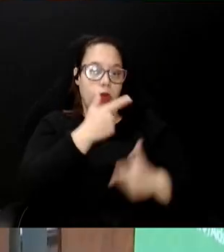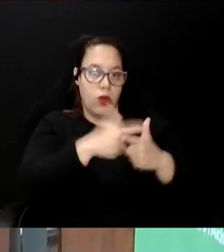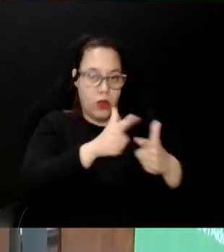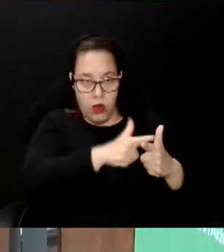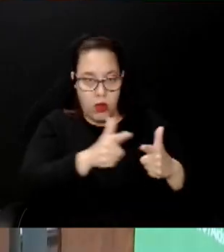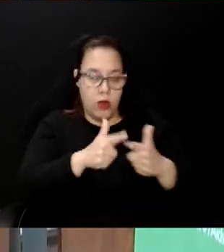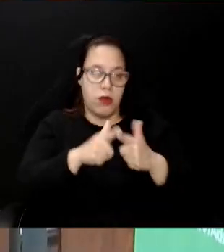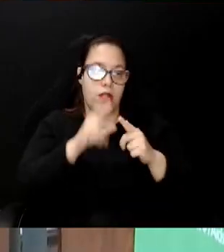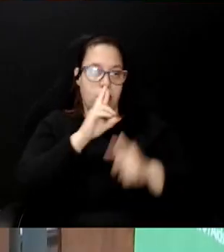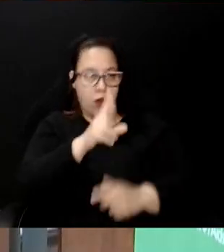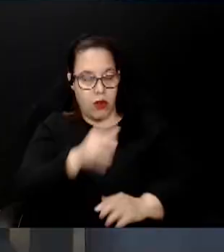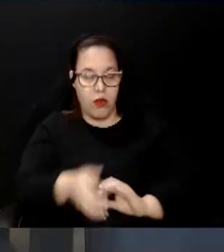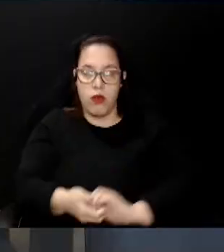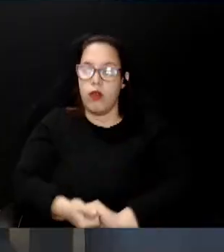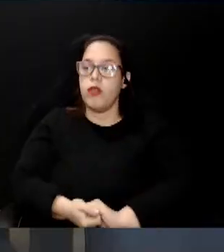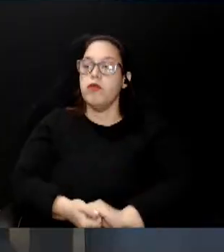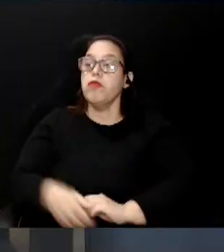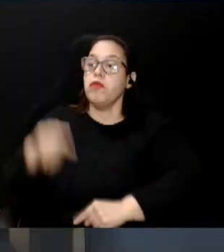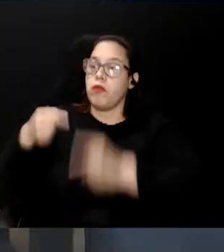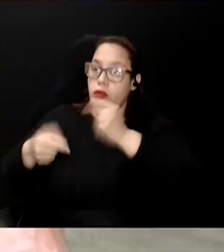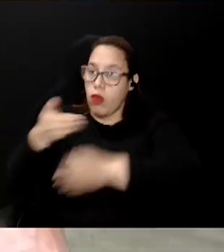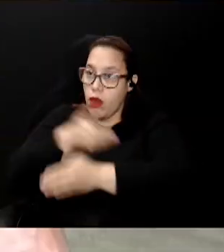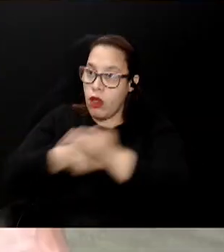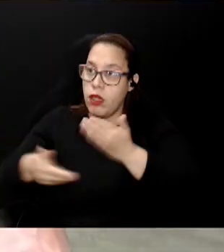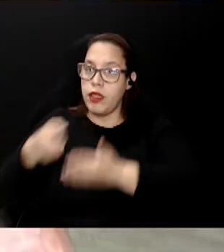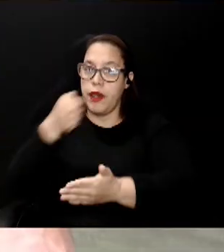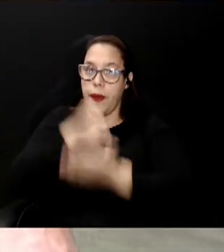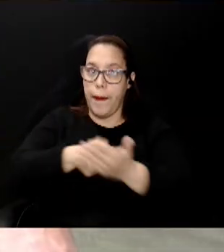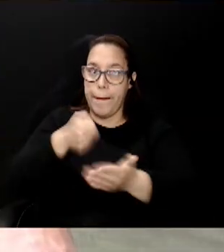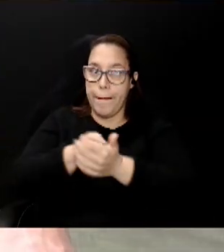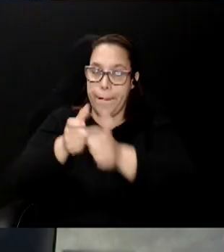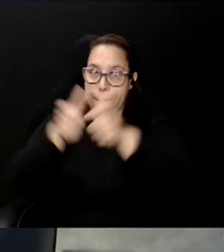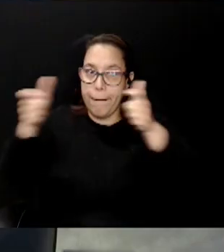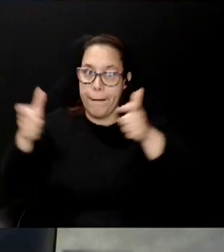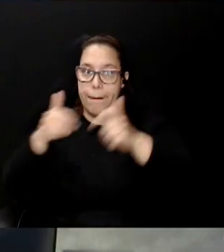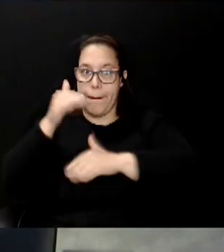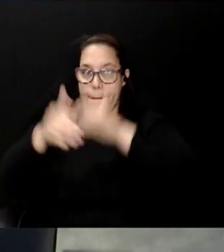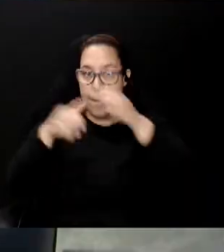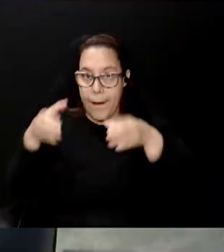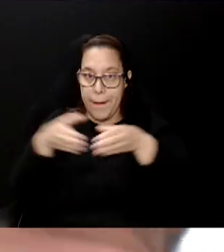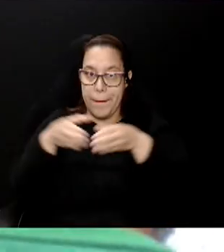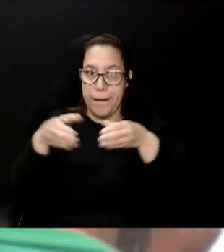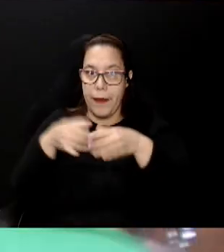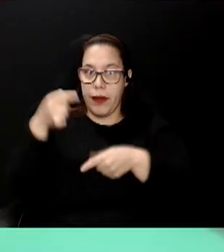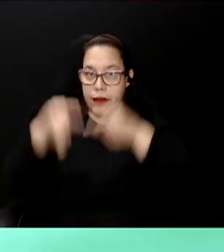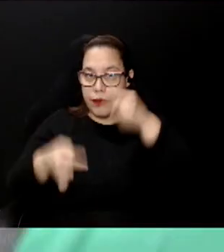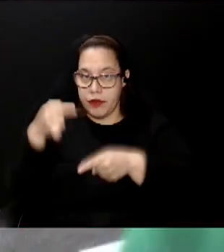debate em participação ativa e ampliar a construção coletiva de políticas públicas em